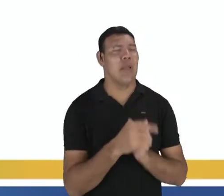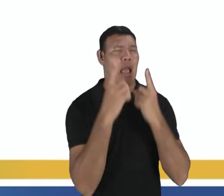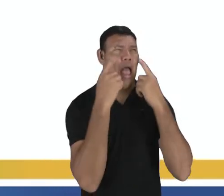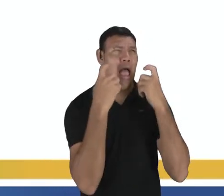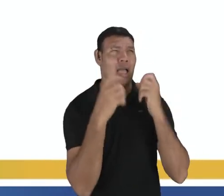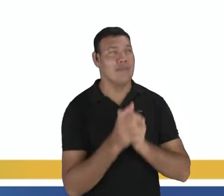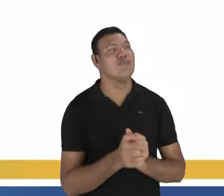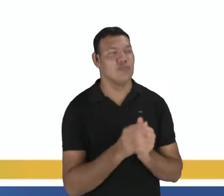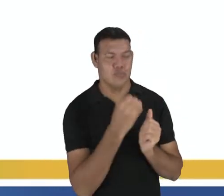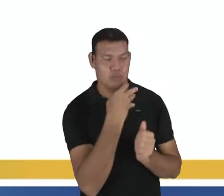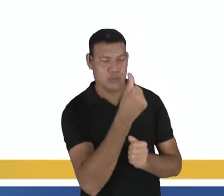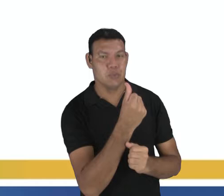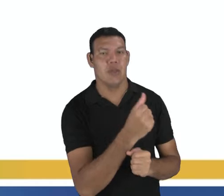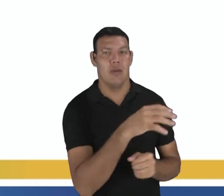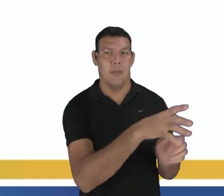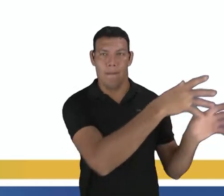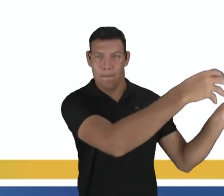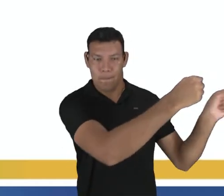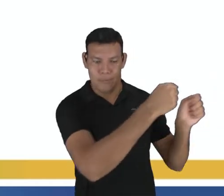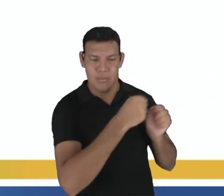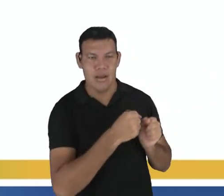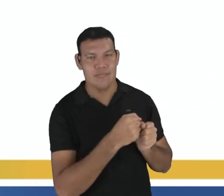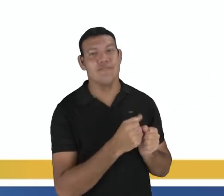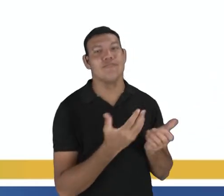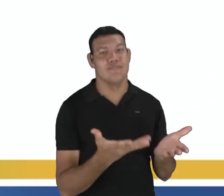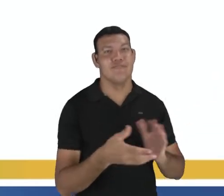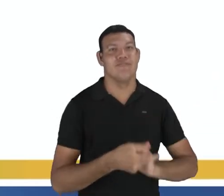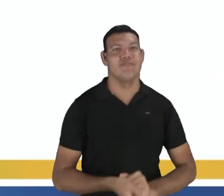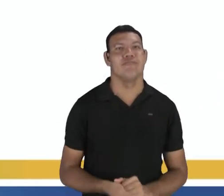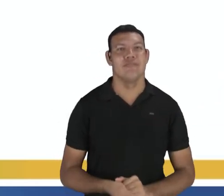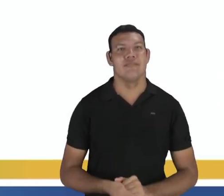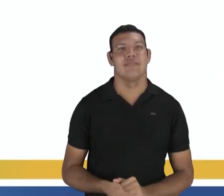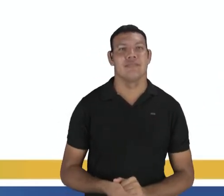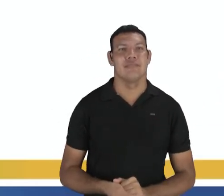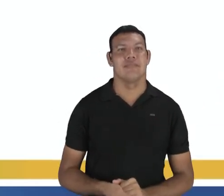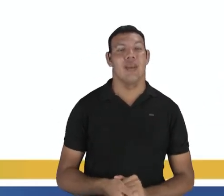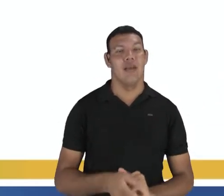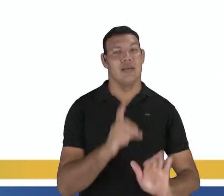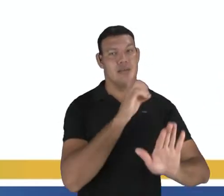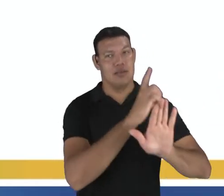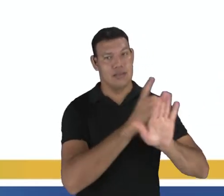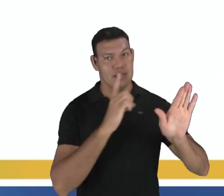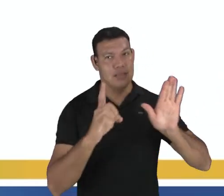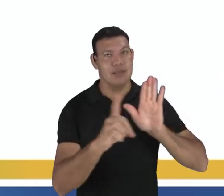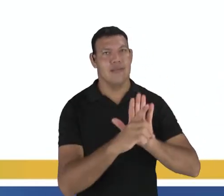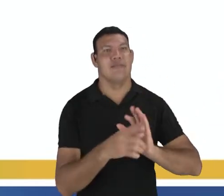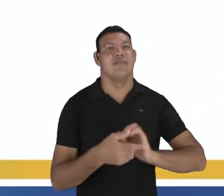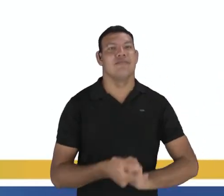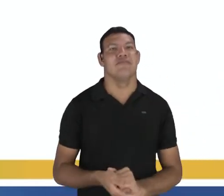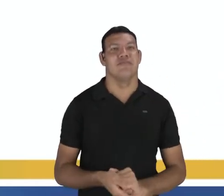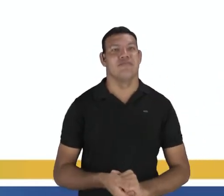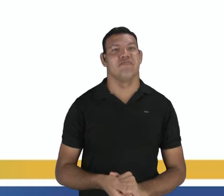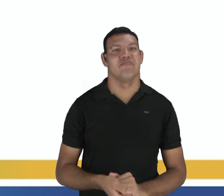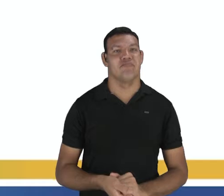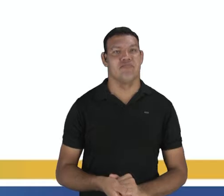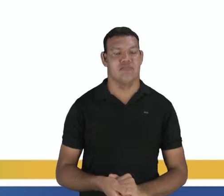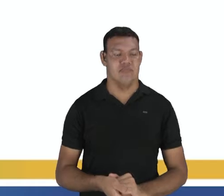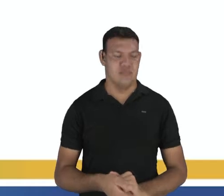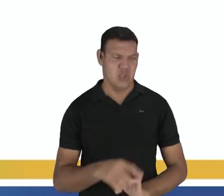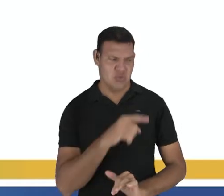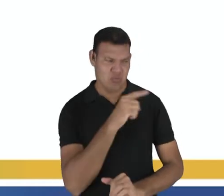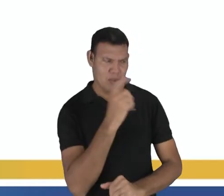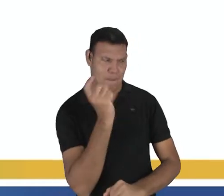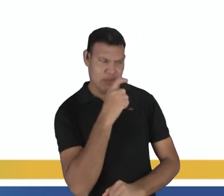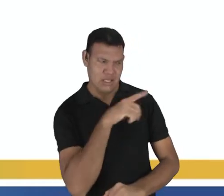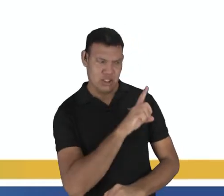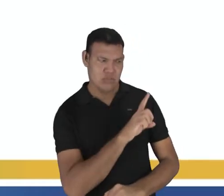nós temos, não vem me dando balão, quero uma explicação. Ou seja, não me enrola não. Não fica enrolando não, que eu